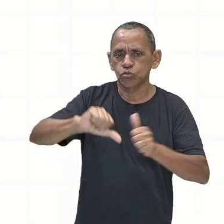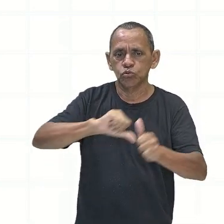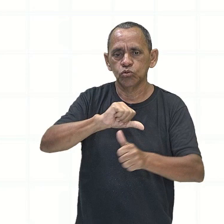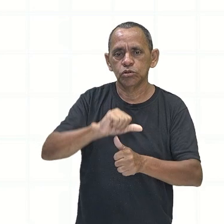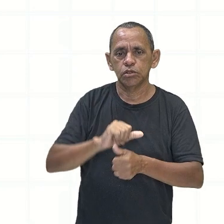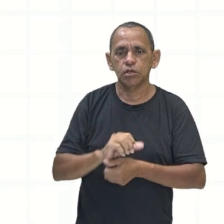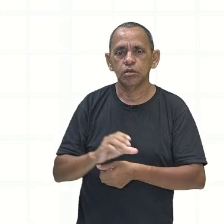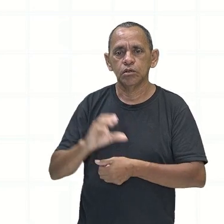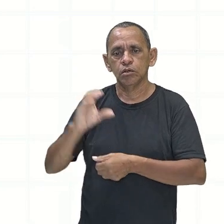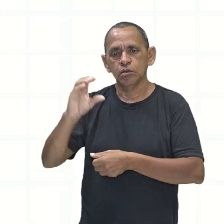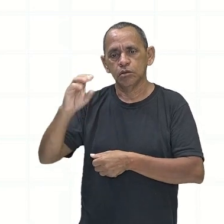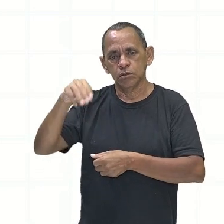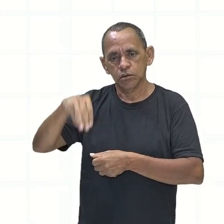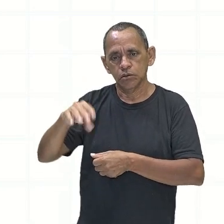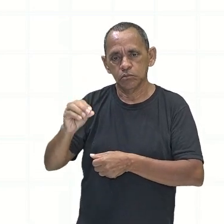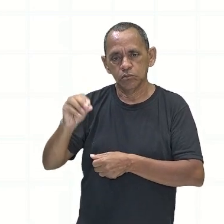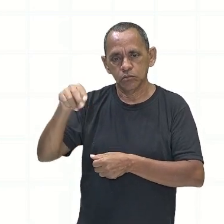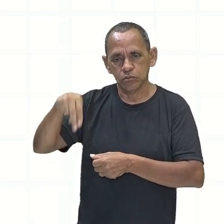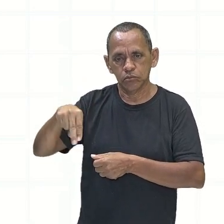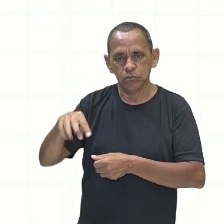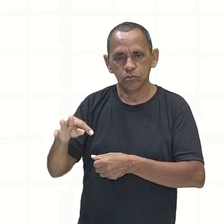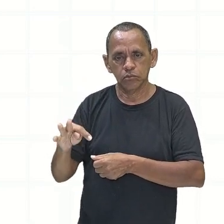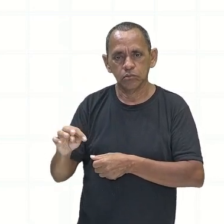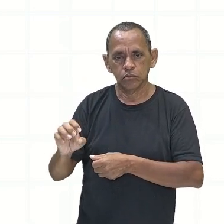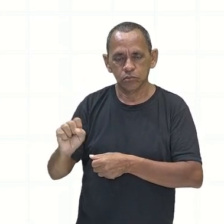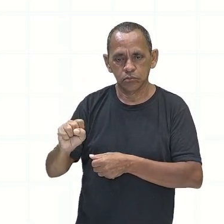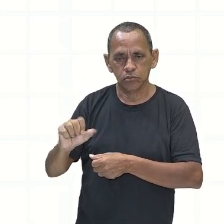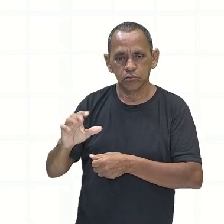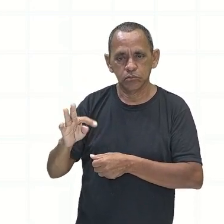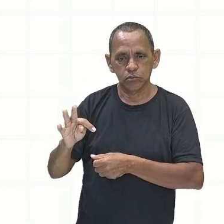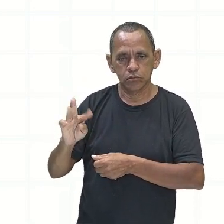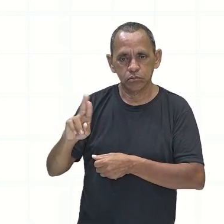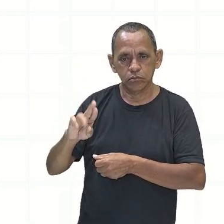monstro, tanto faz homem ou mulher.